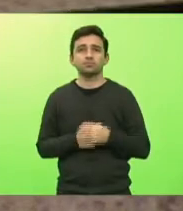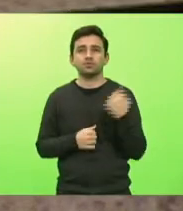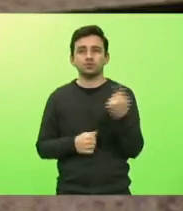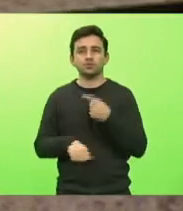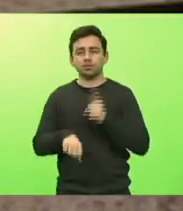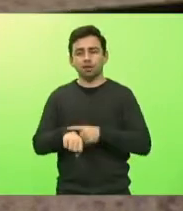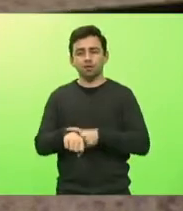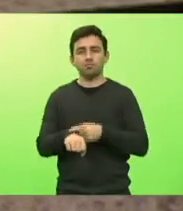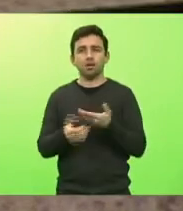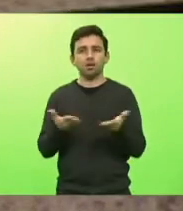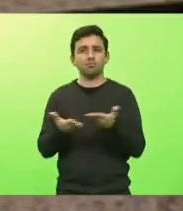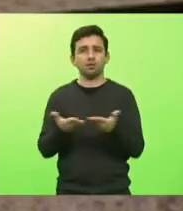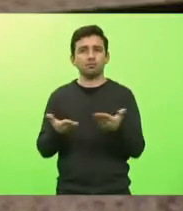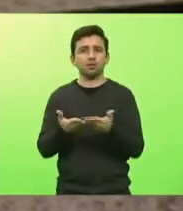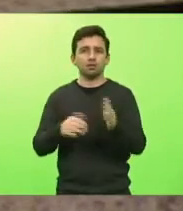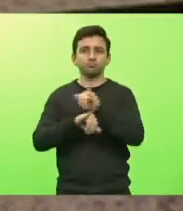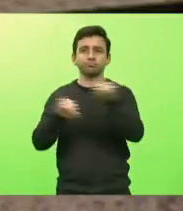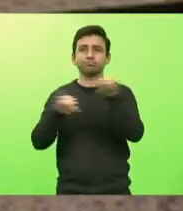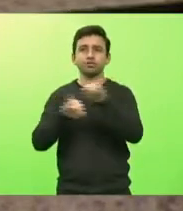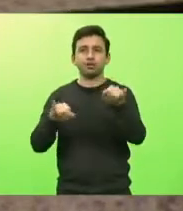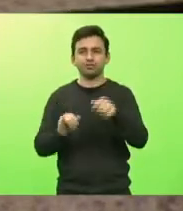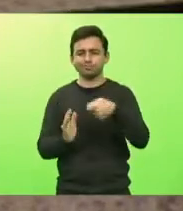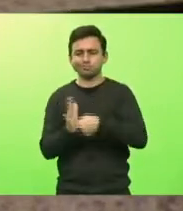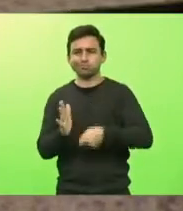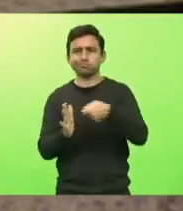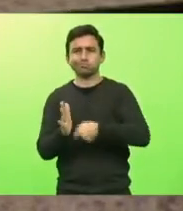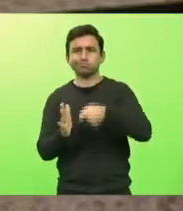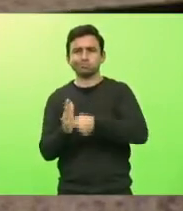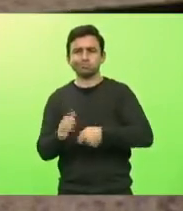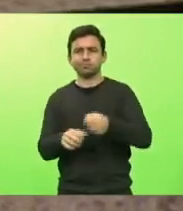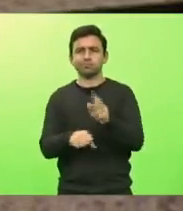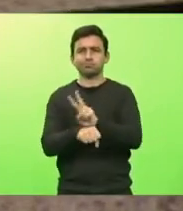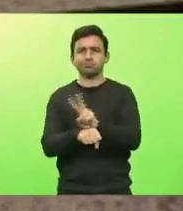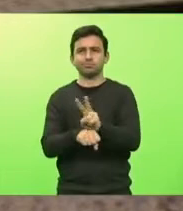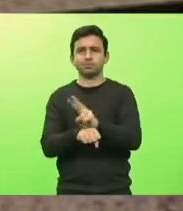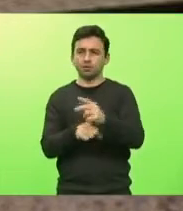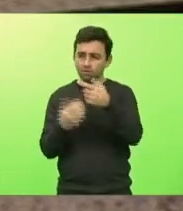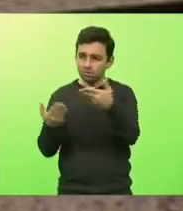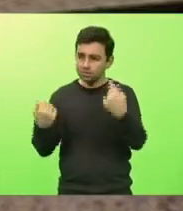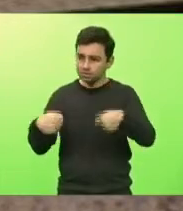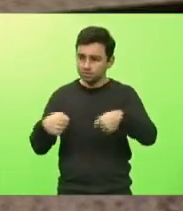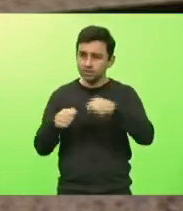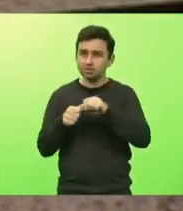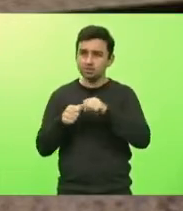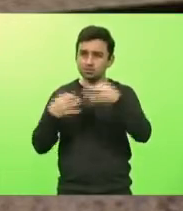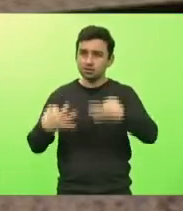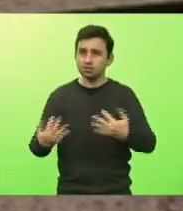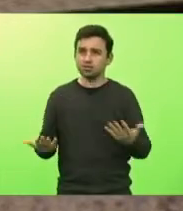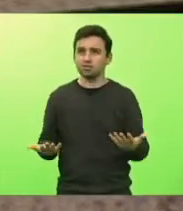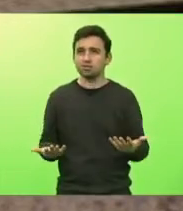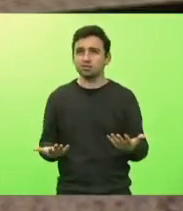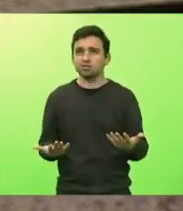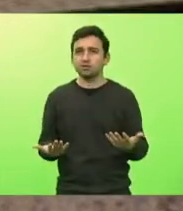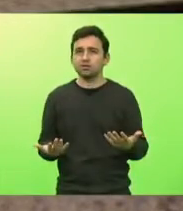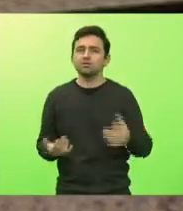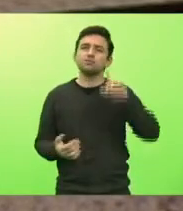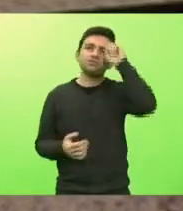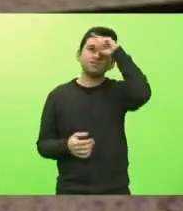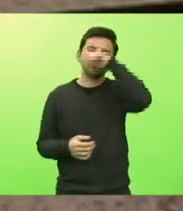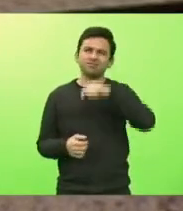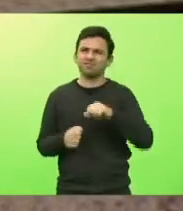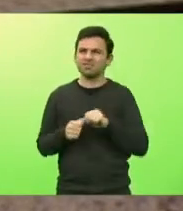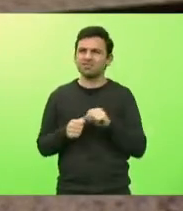aqui para forçar e fiscalizar e dizer para ele fazer só o certo. Que dificuldade de fazer o